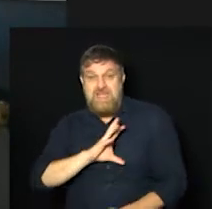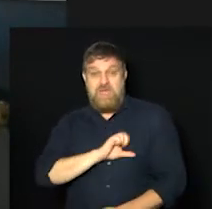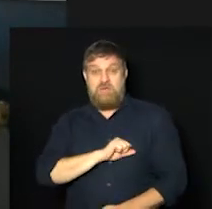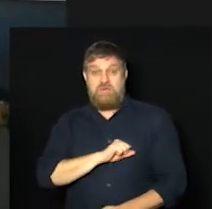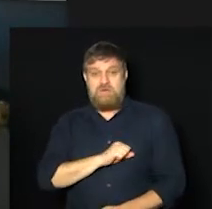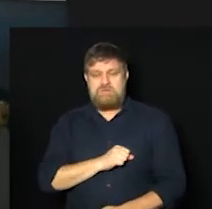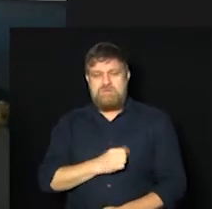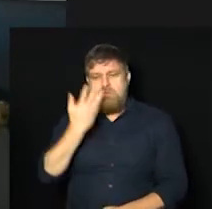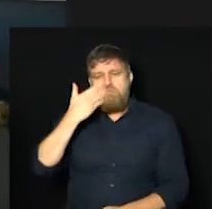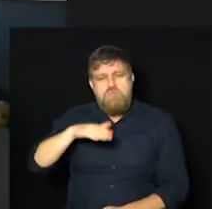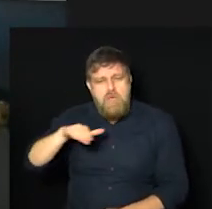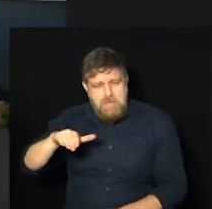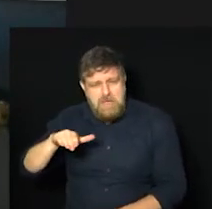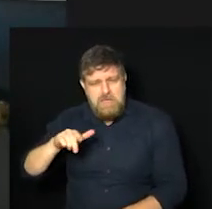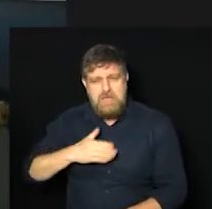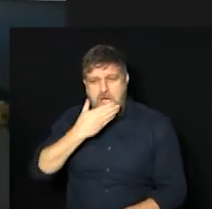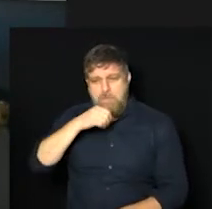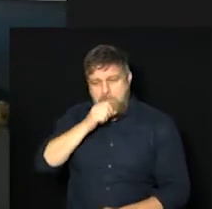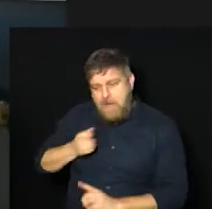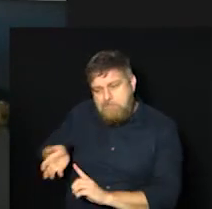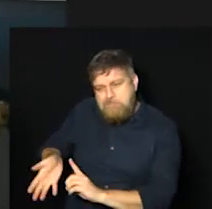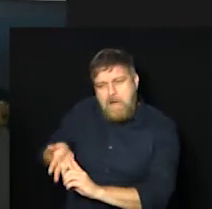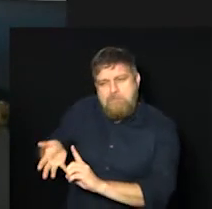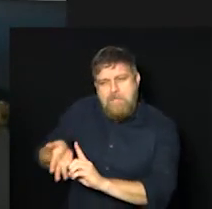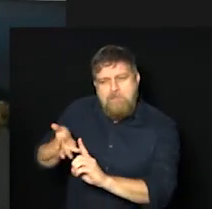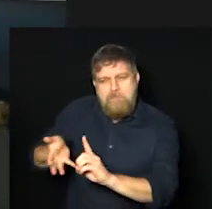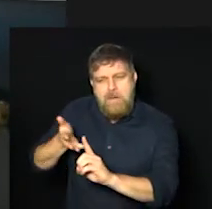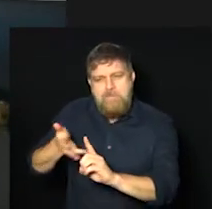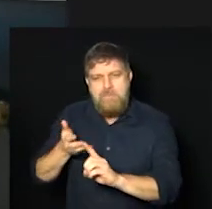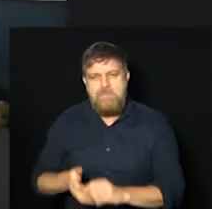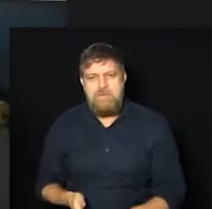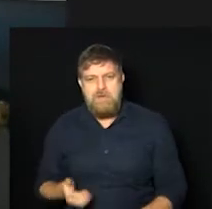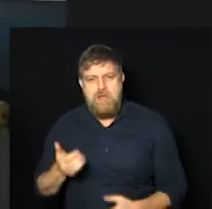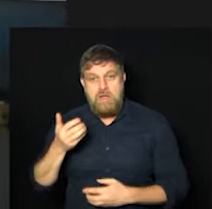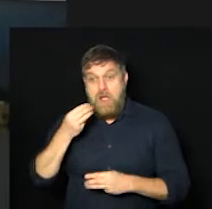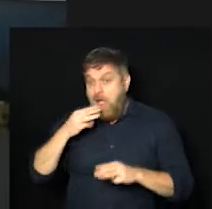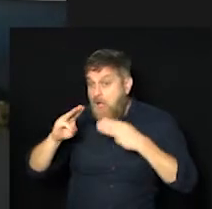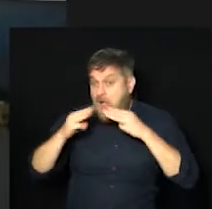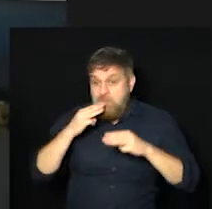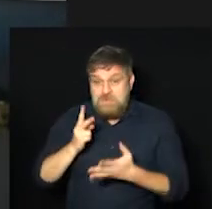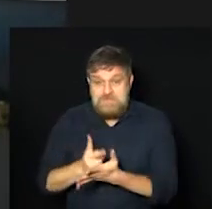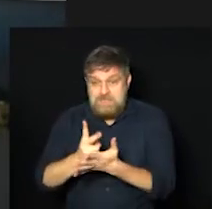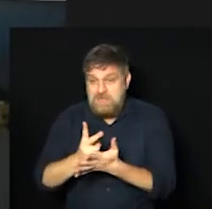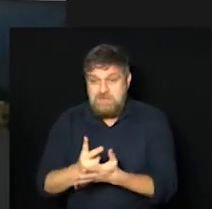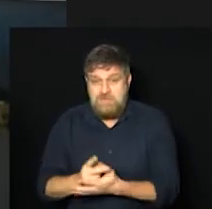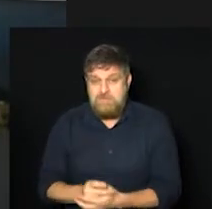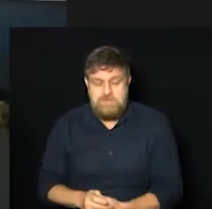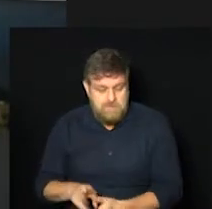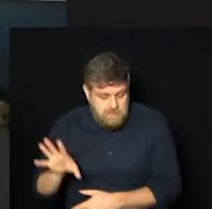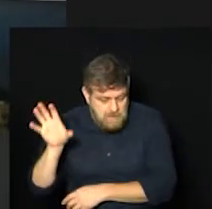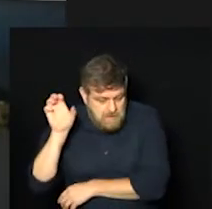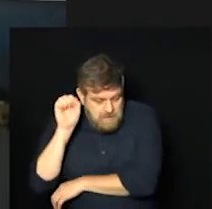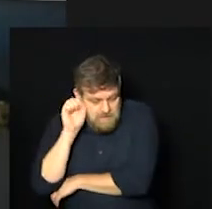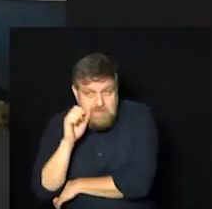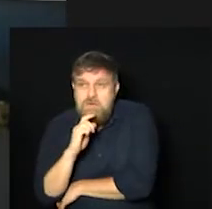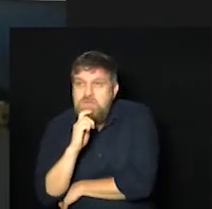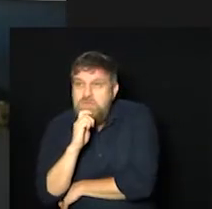colocar essa questão da música pra gente muito presente, né? Então eu ouvia desde